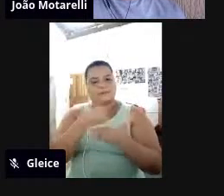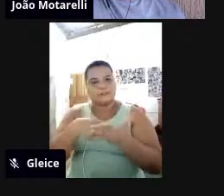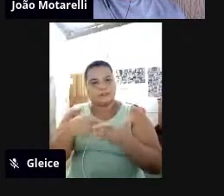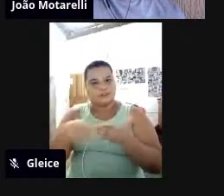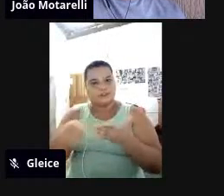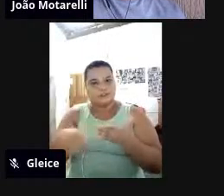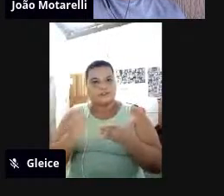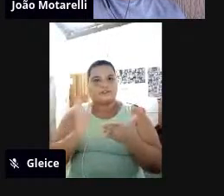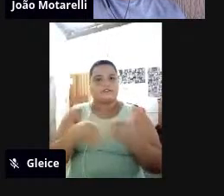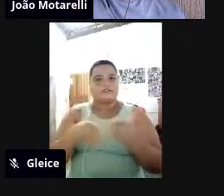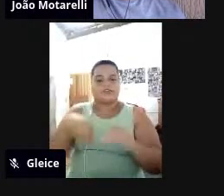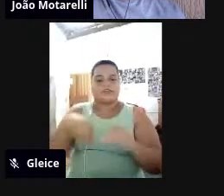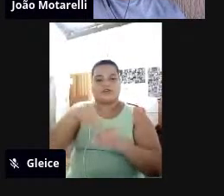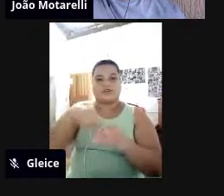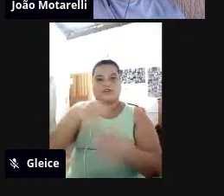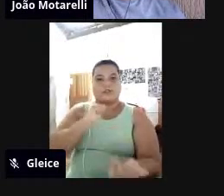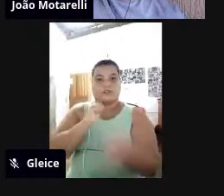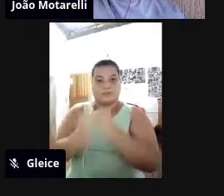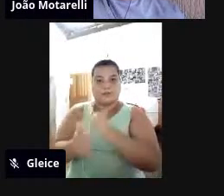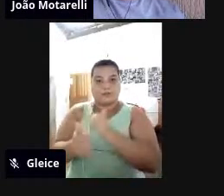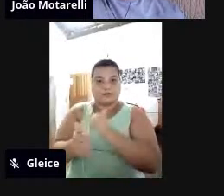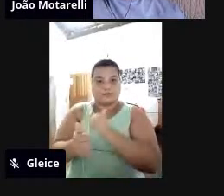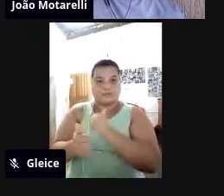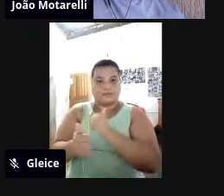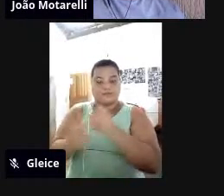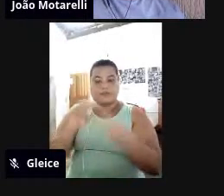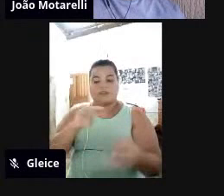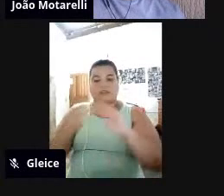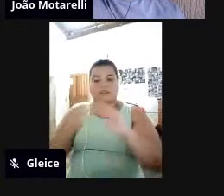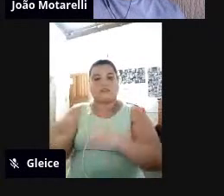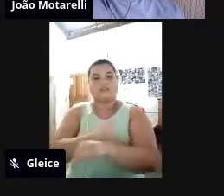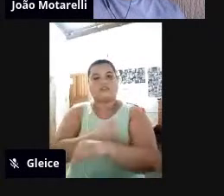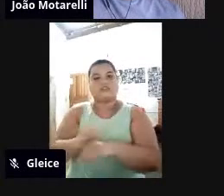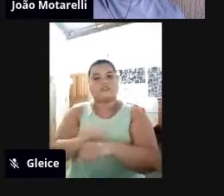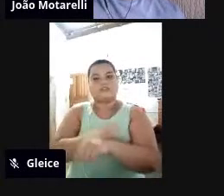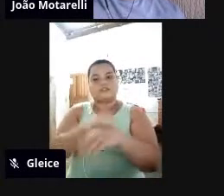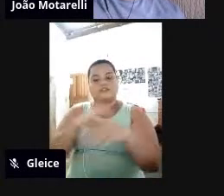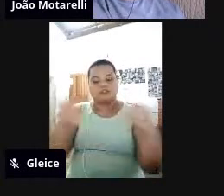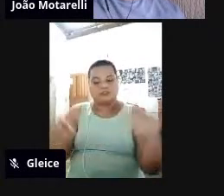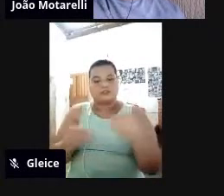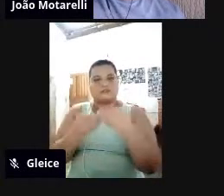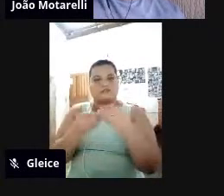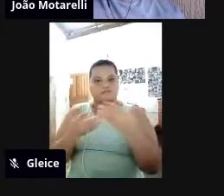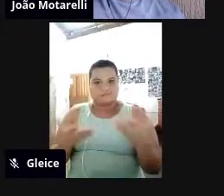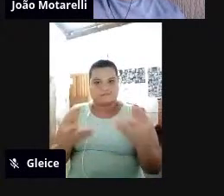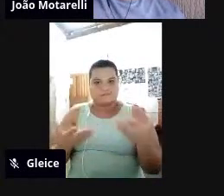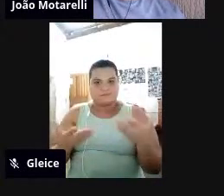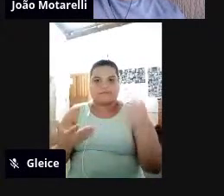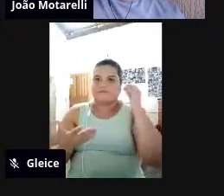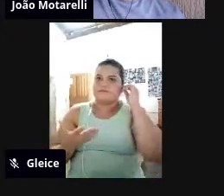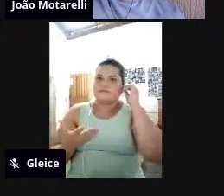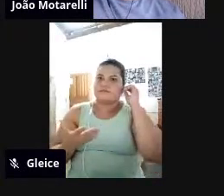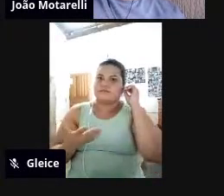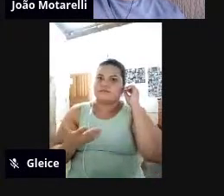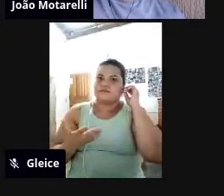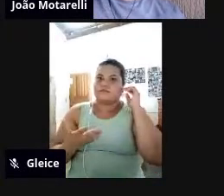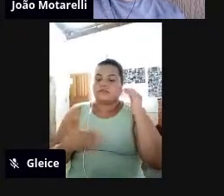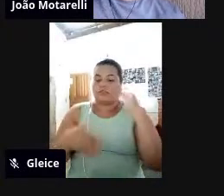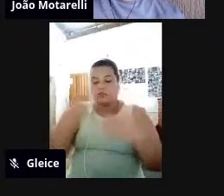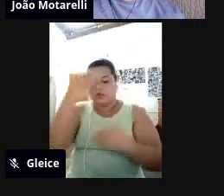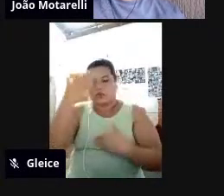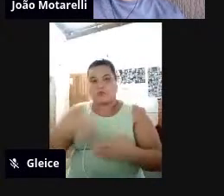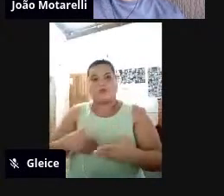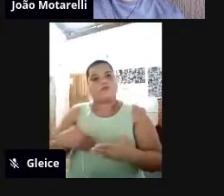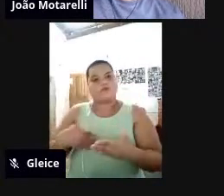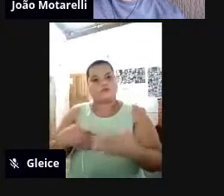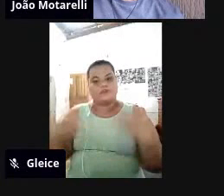Nutrição Esportiva, Genética, Estratégias de Suplementação, falando sobre, principalmente, mindfulness e performance esportiva. Então, aqui é